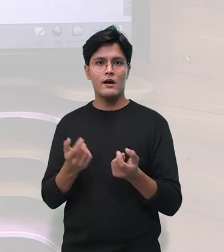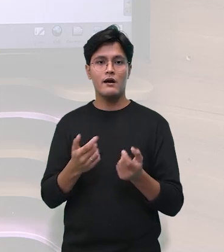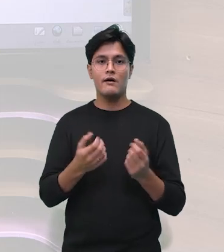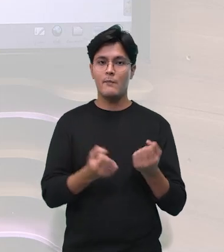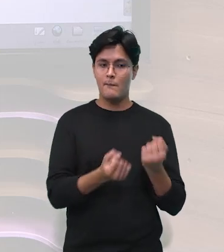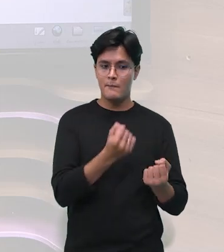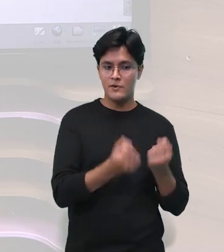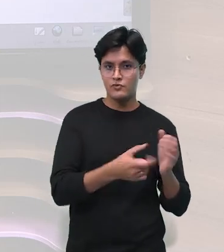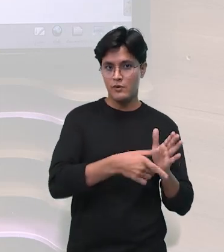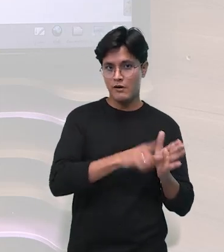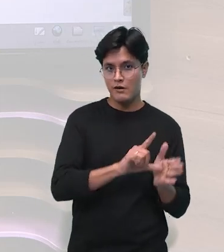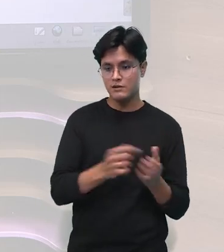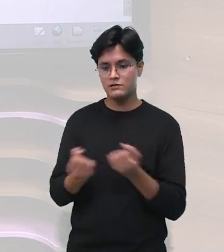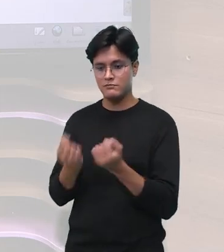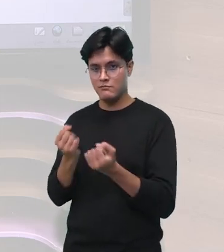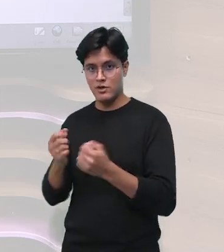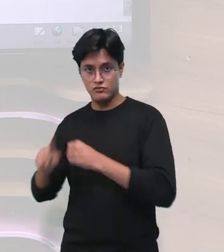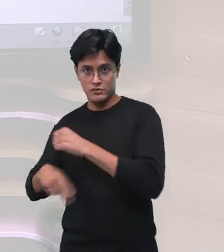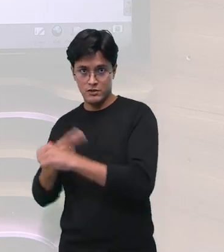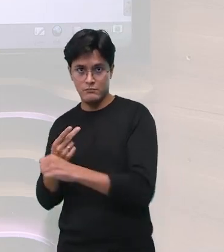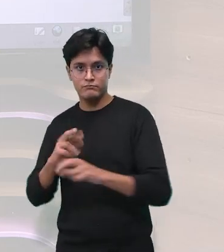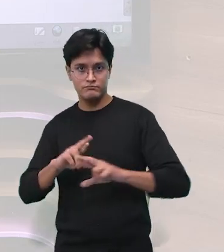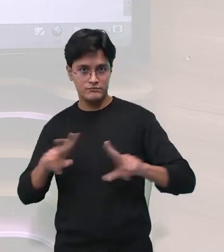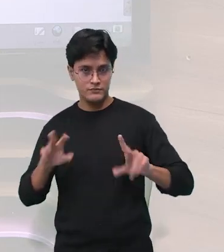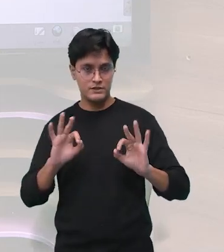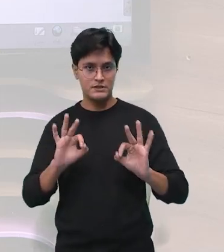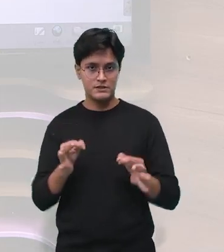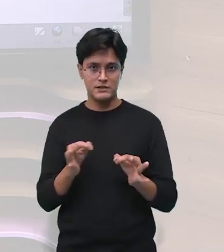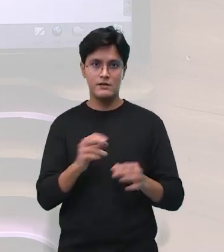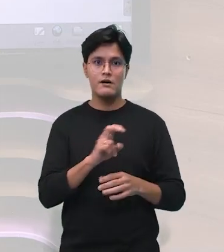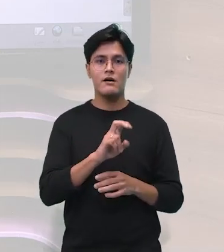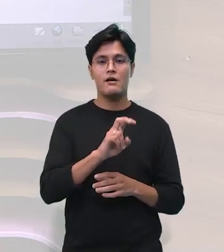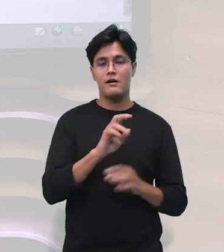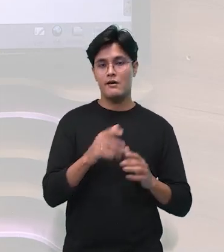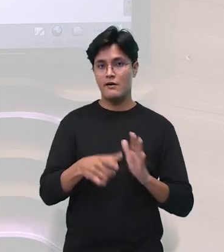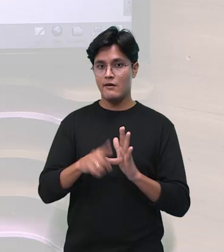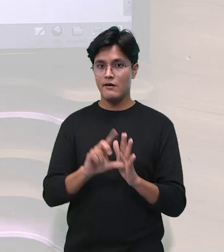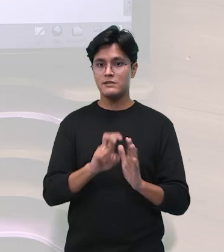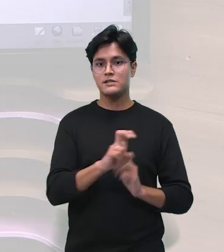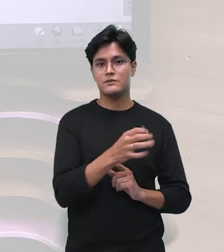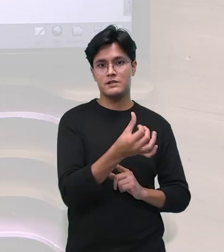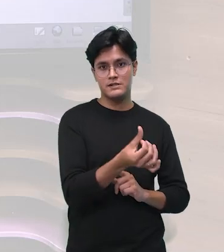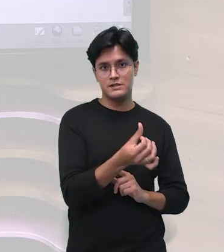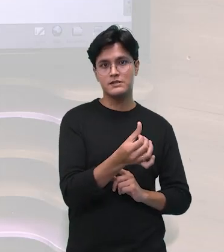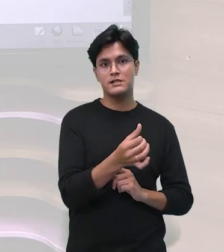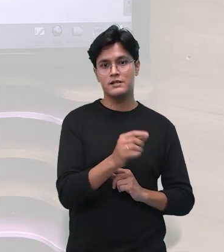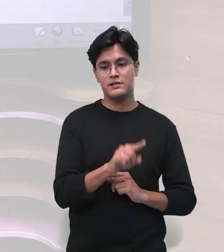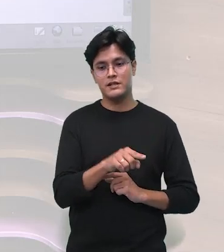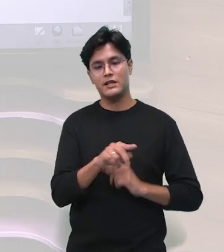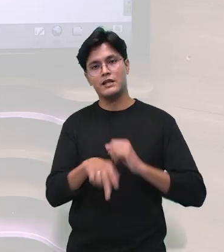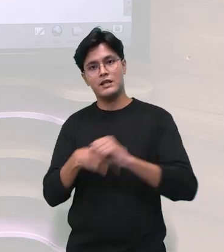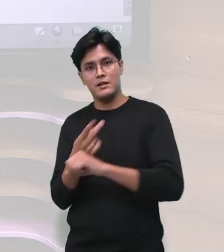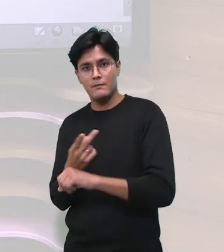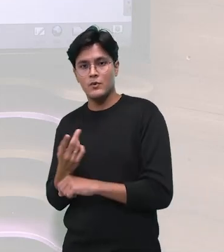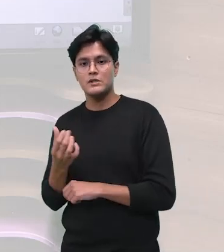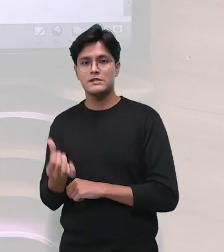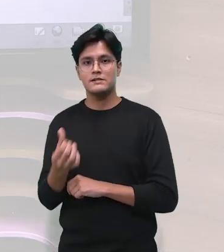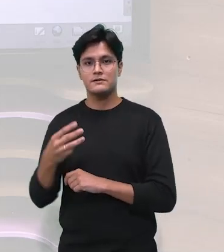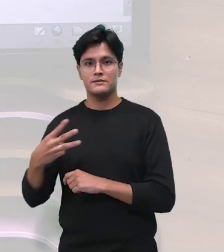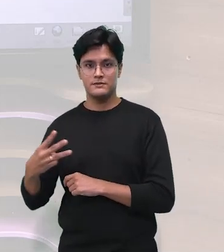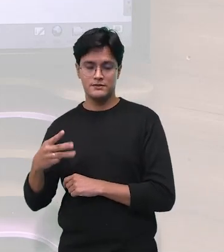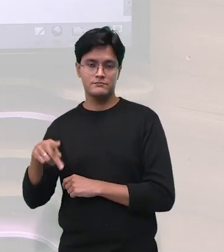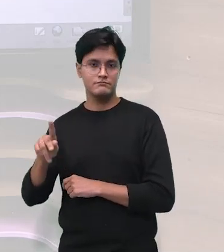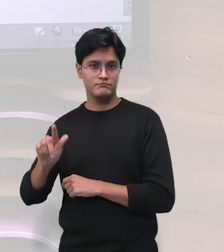né? Que era de 56 e foi para 63. Então, houve uma diferença de 7 quilos. Então, nesse caso, a